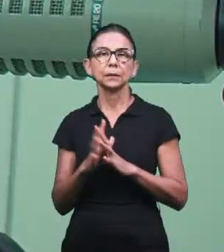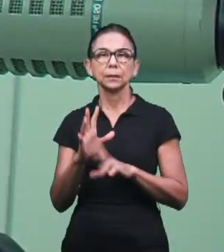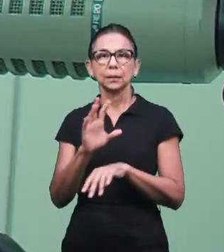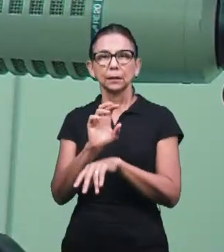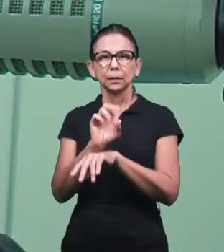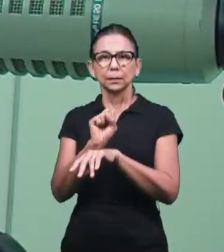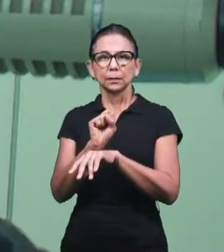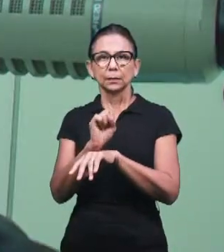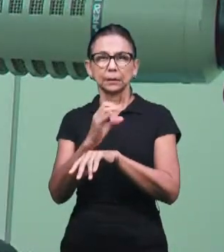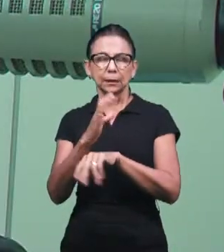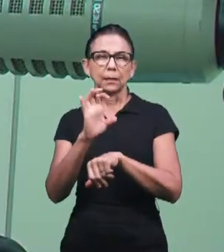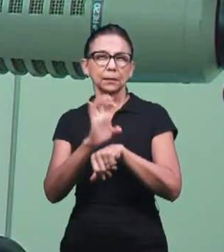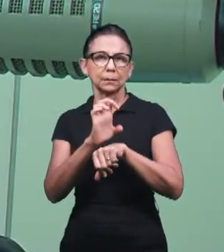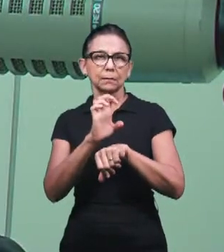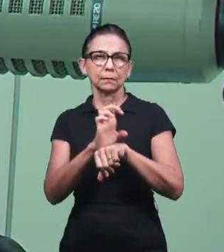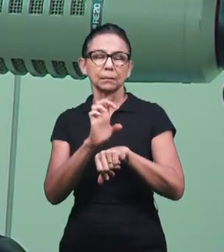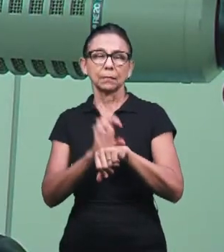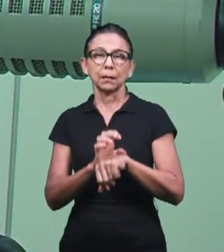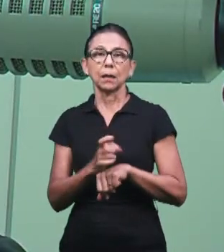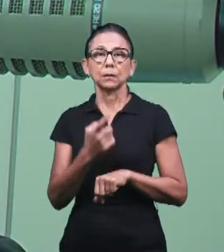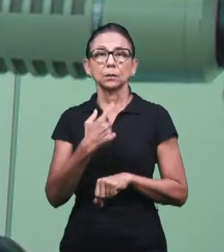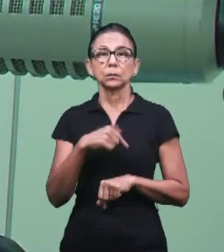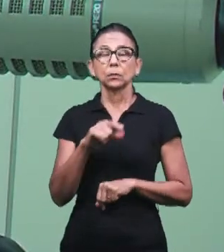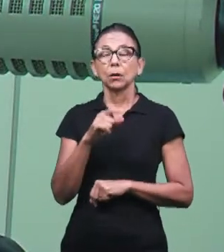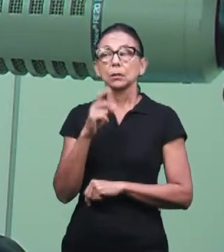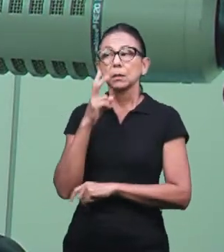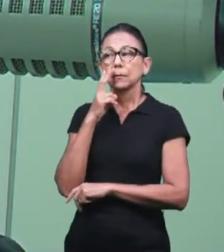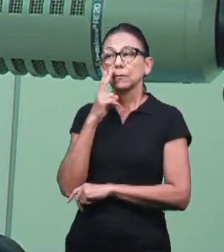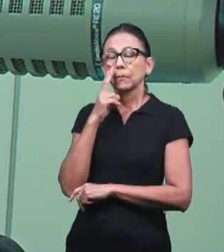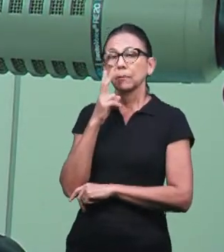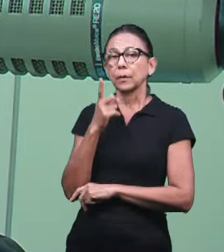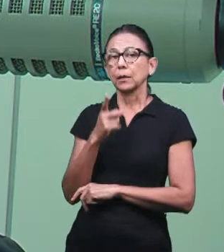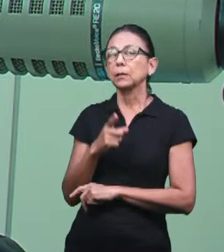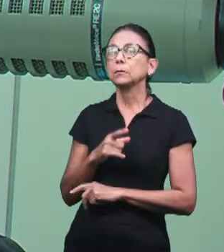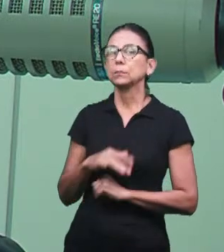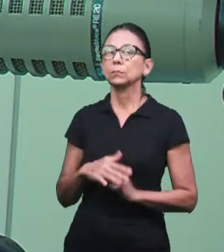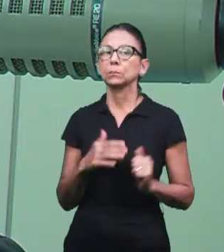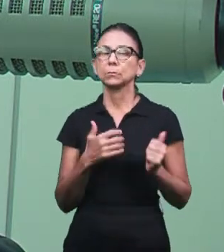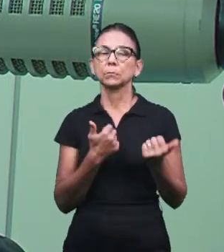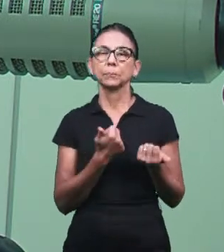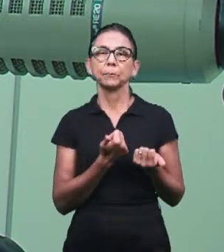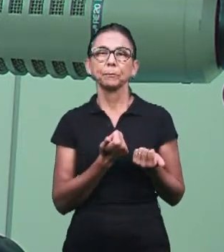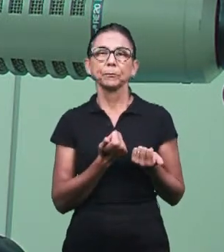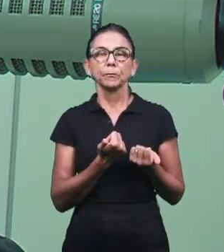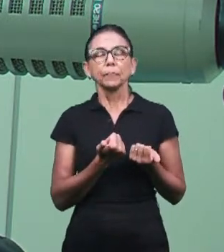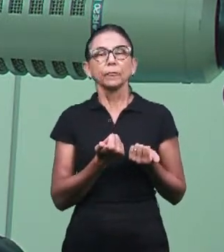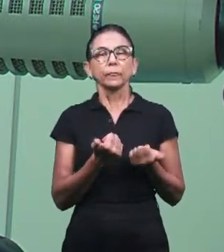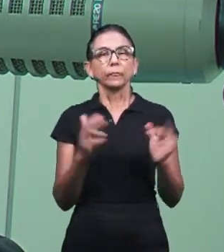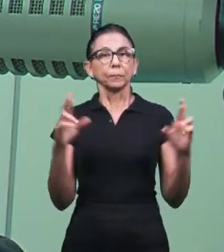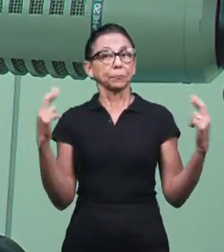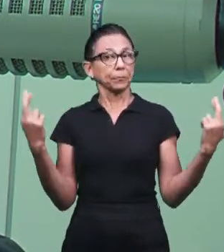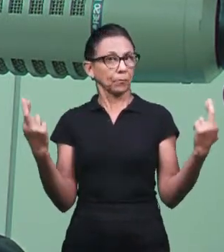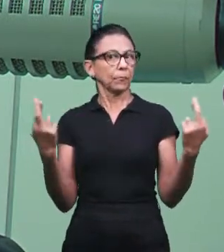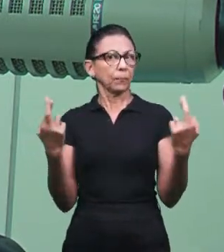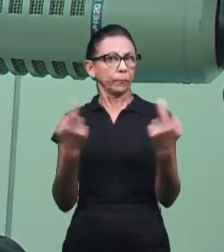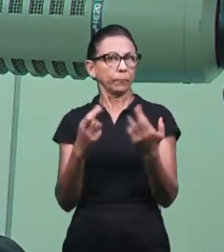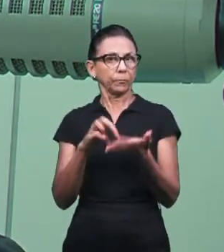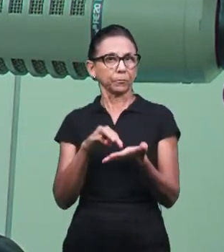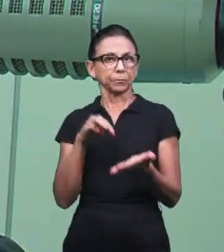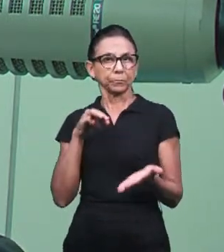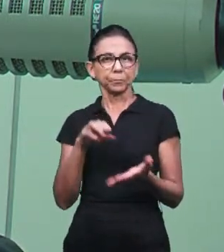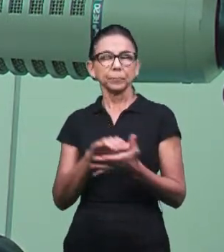reunidos também acompanhando, e o pastor Júlio César, coronel da